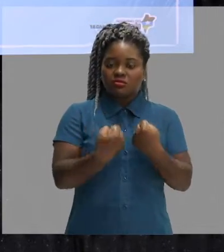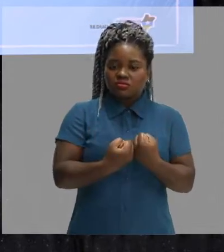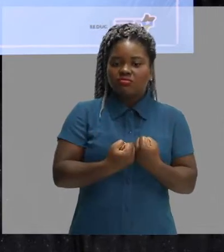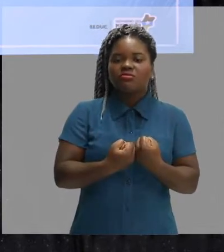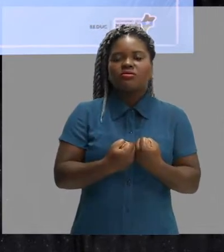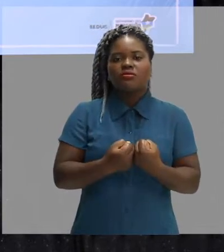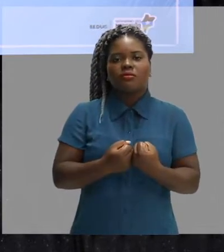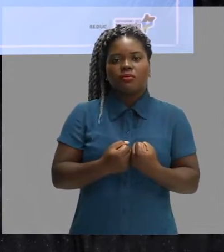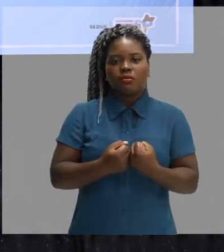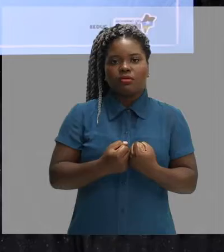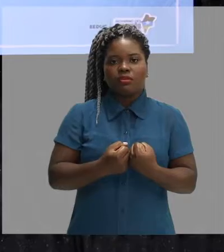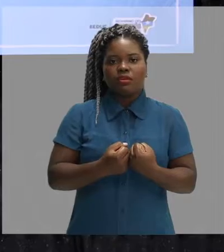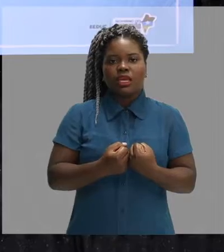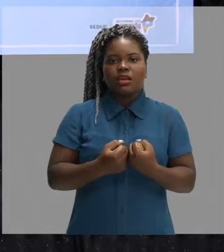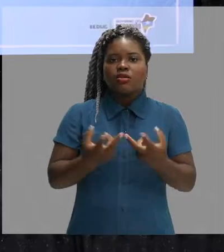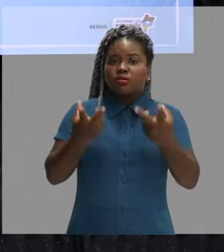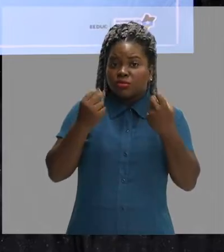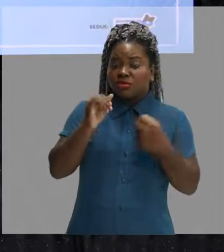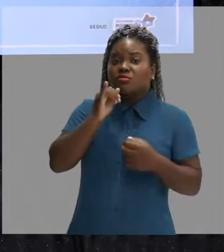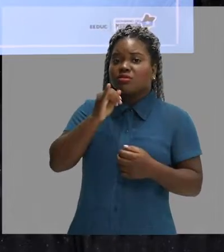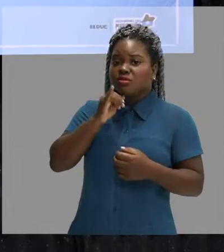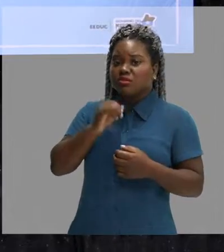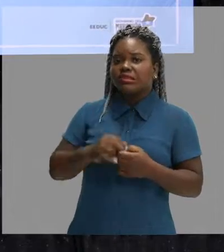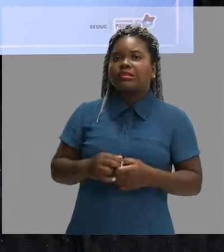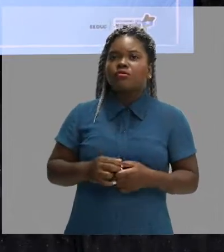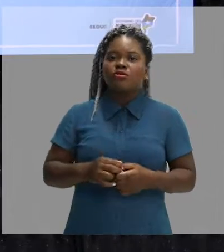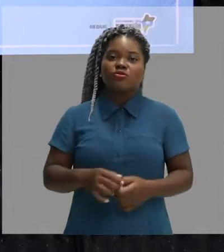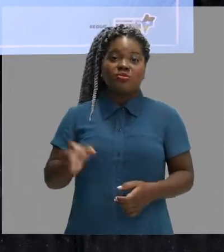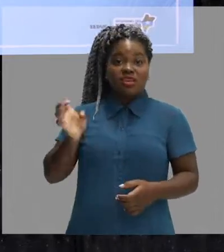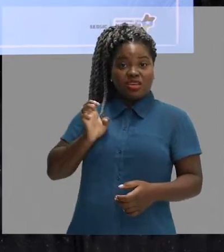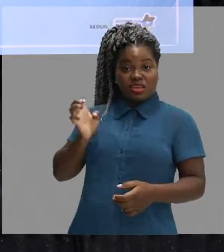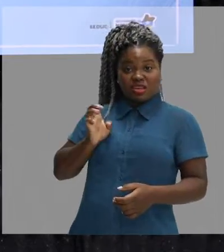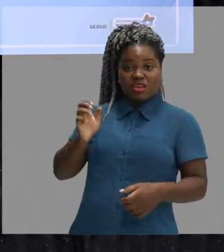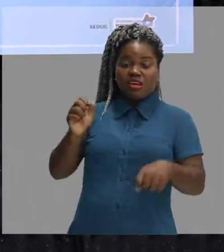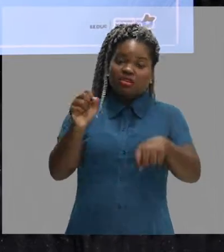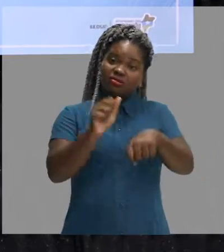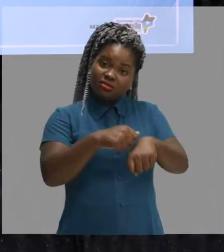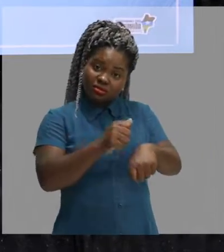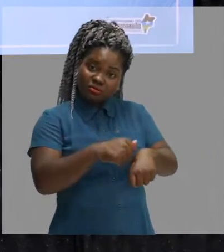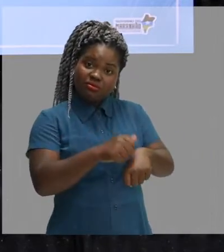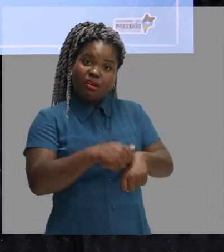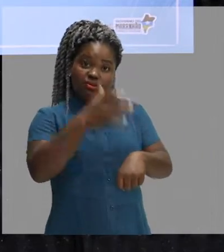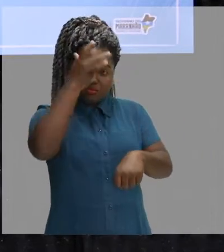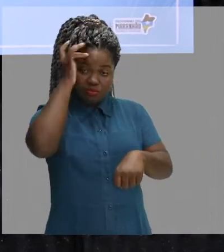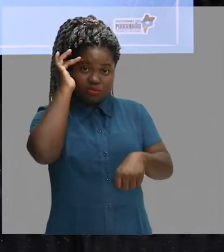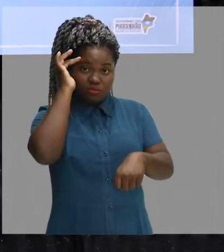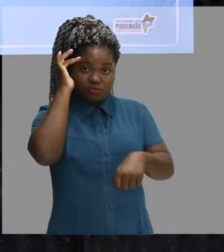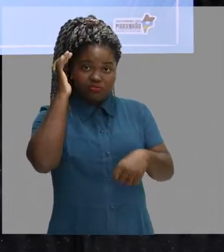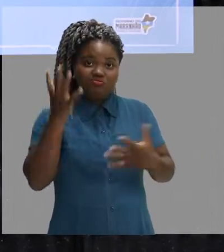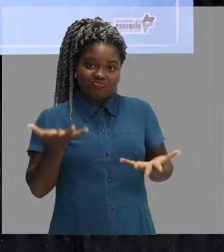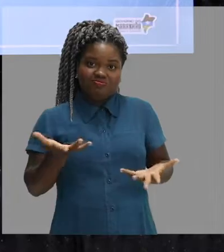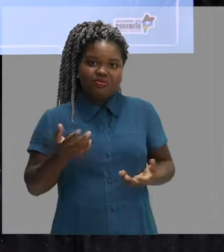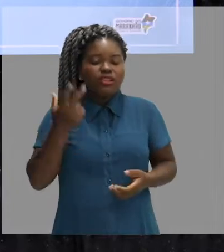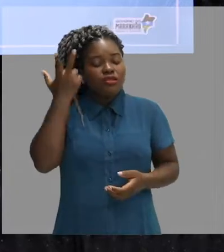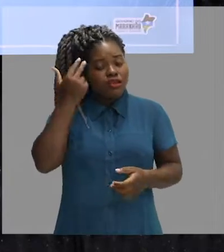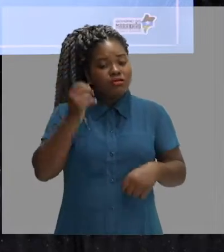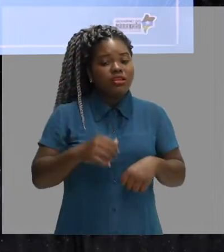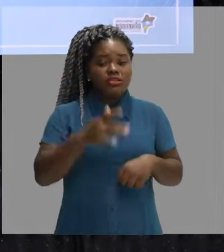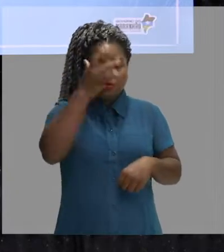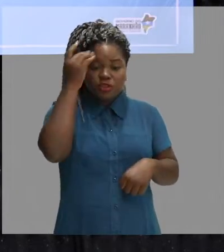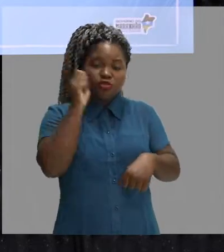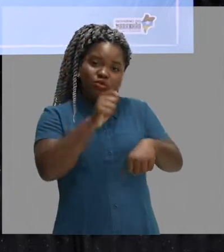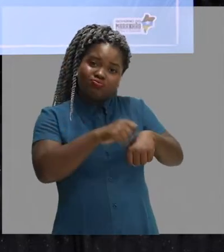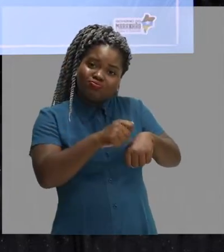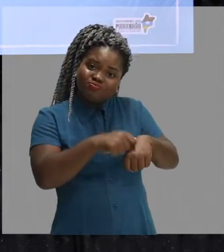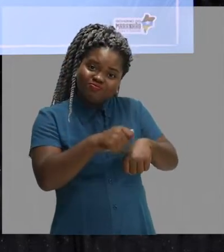pode pegar esse exemplo e falar sobre ricos e pobres. Então, muitas vezes, se naturaliza a pobreza. Se naturaliza a condição